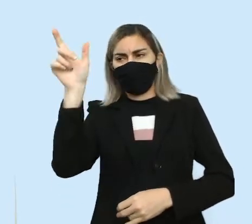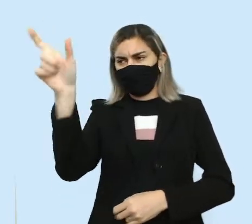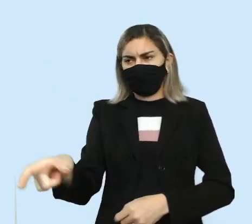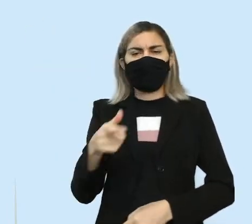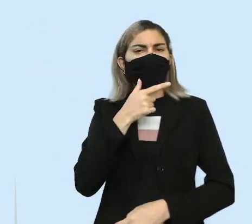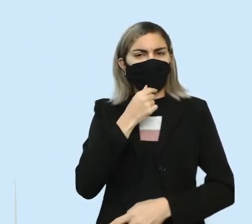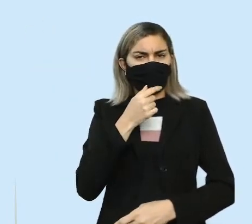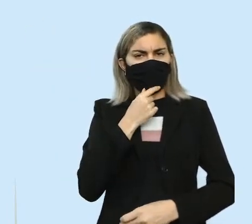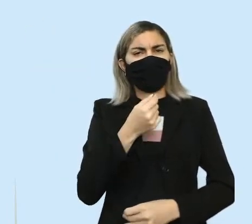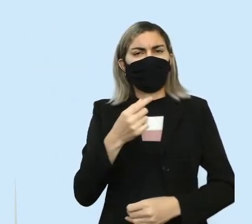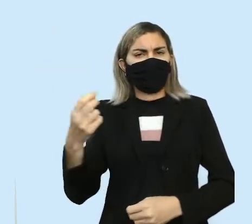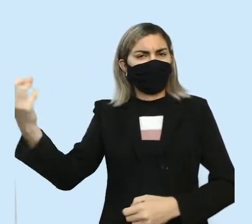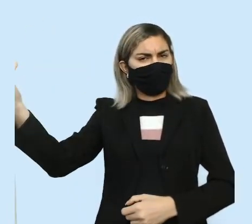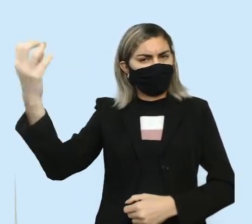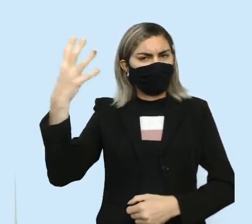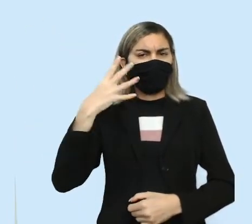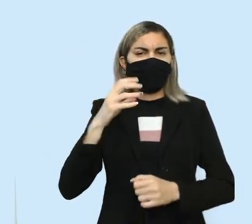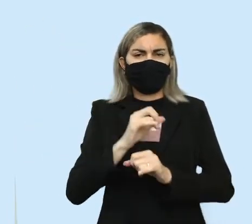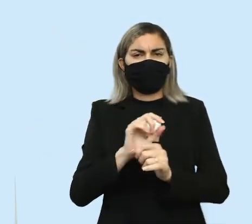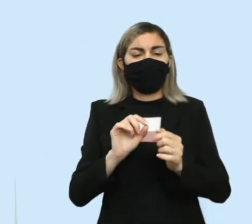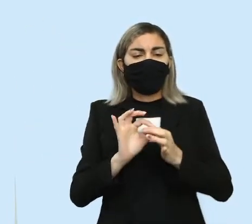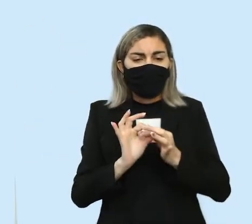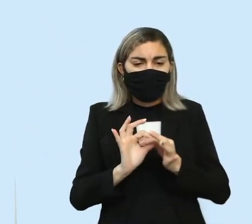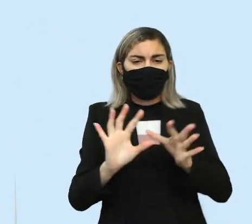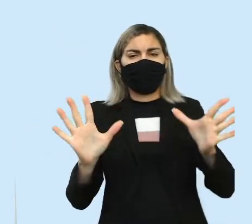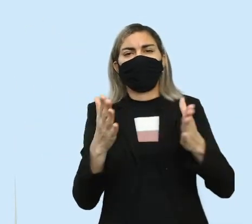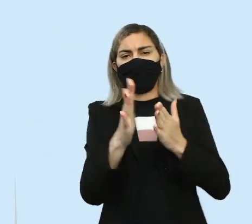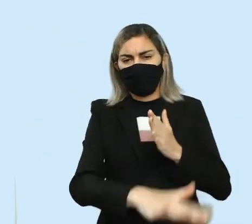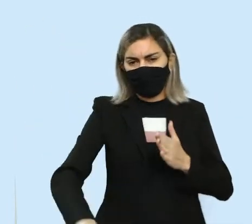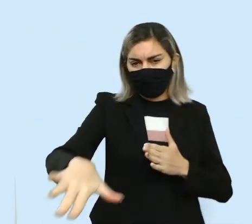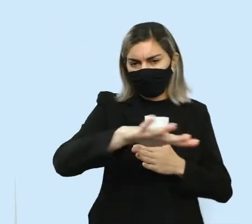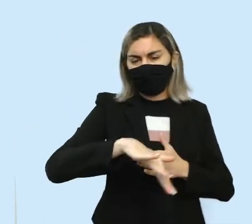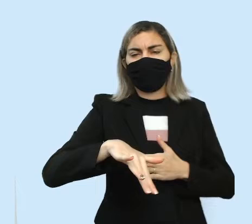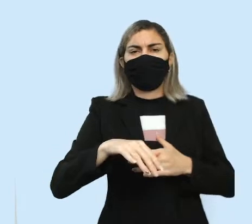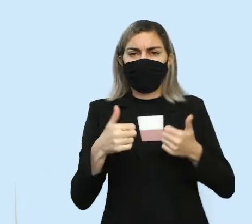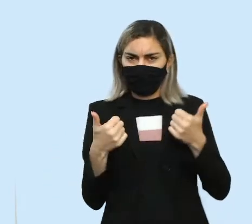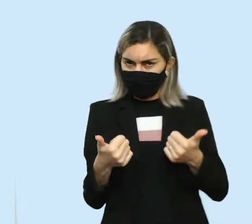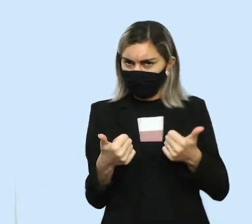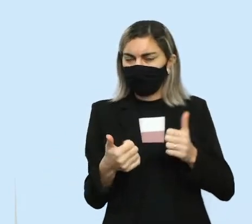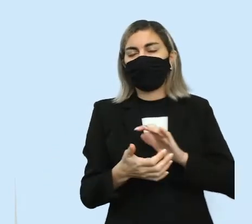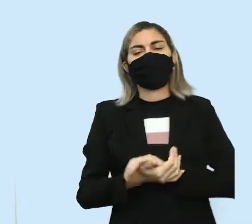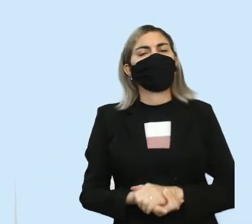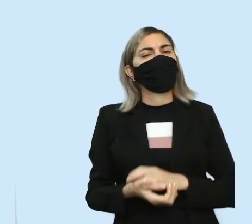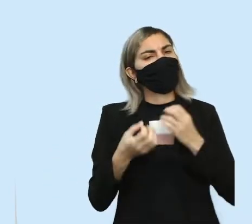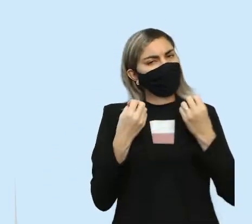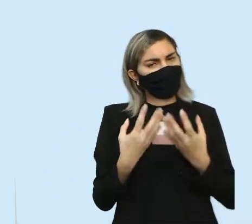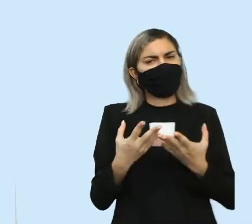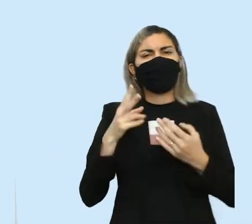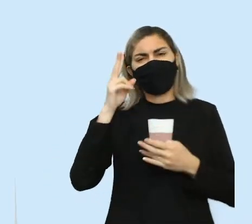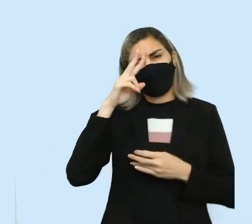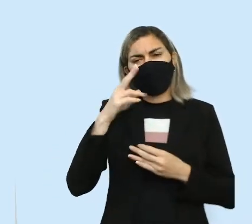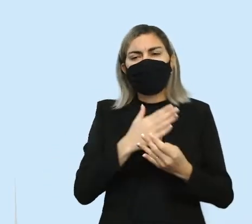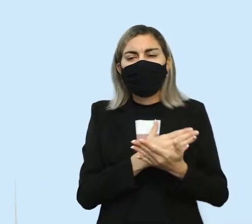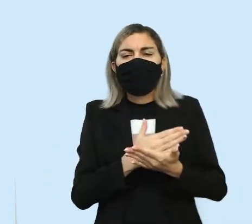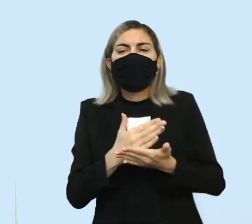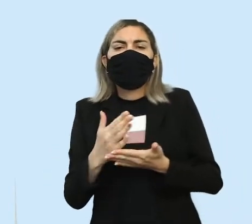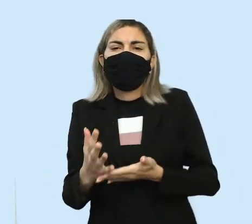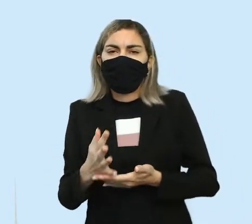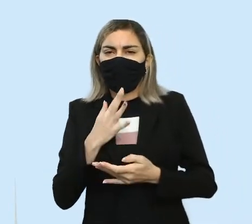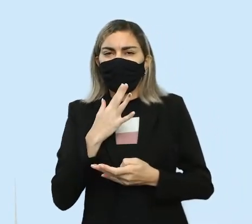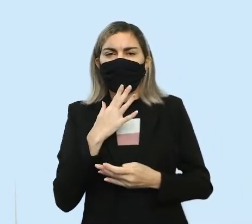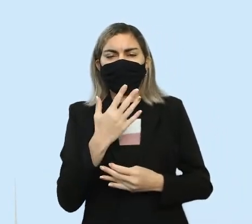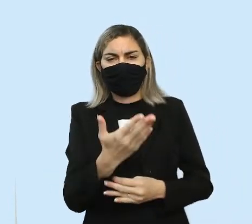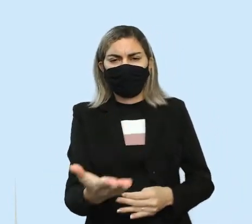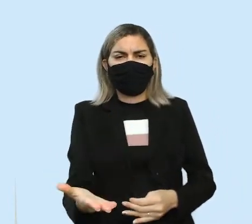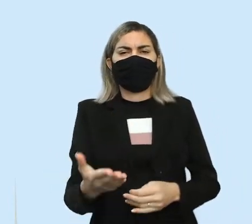chamado de Deus para que possa fazer essa libertação. Perfeito? Bom, essa historinha você já começa a conhecer melhor.